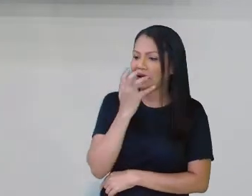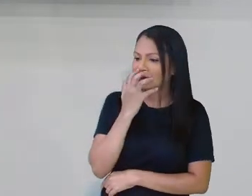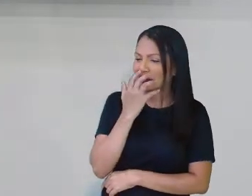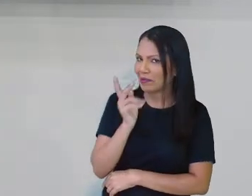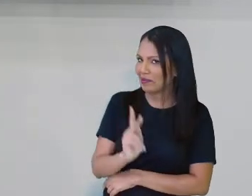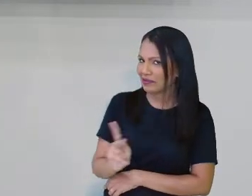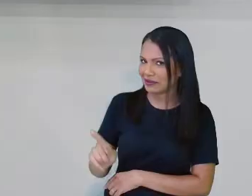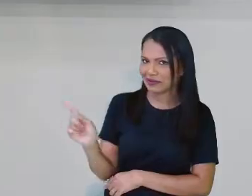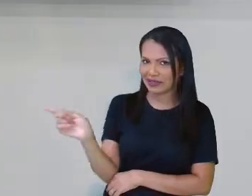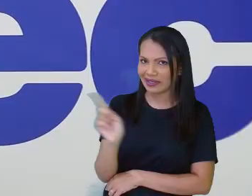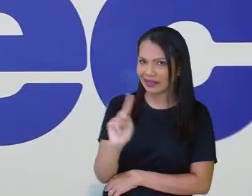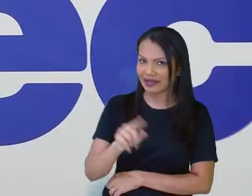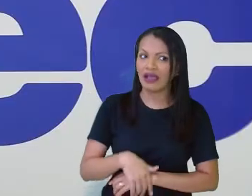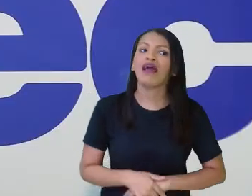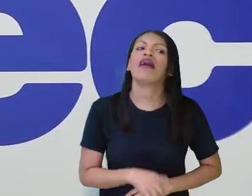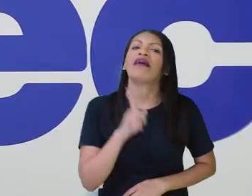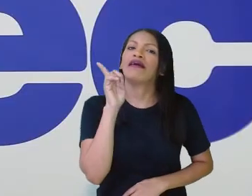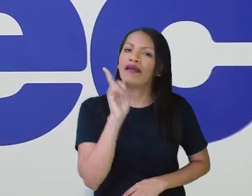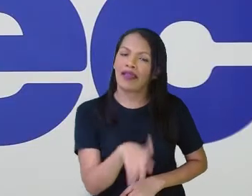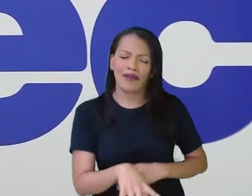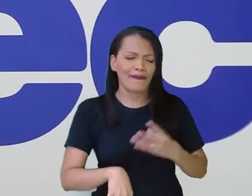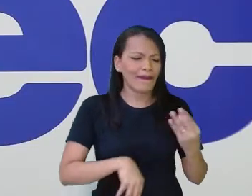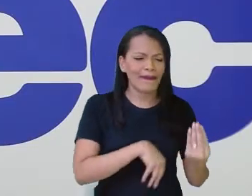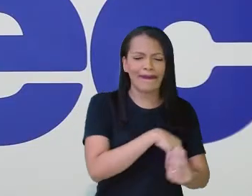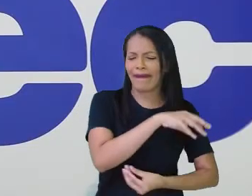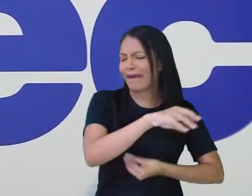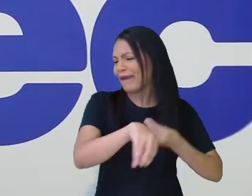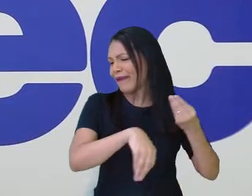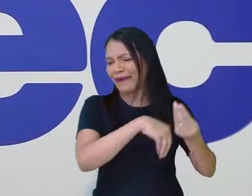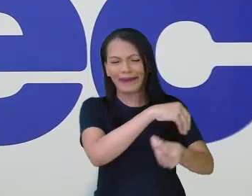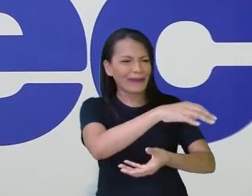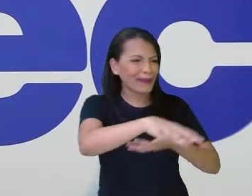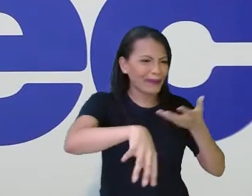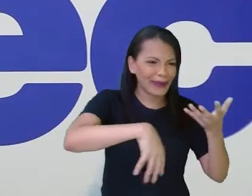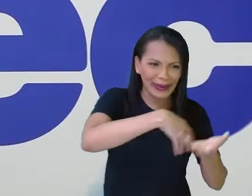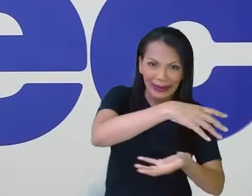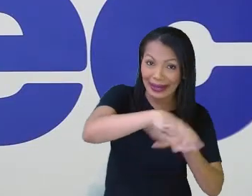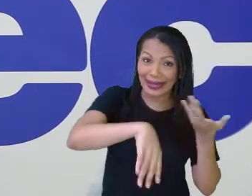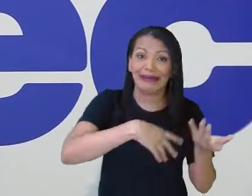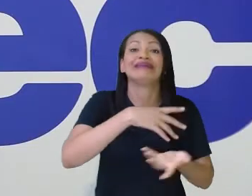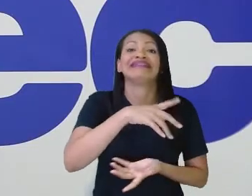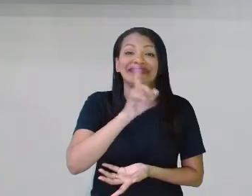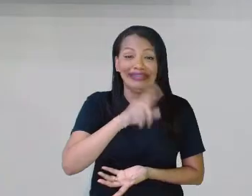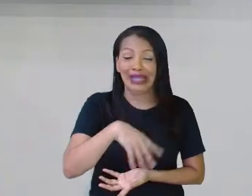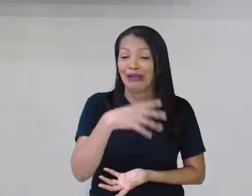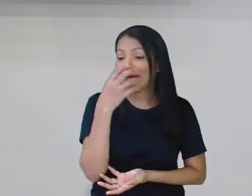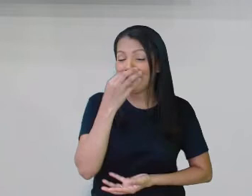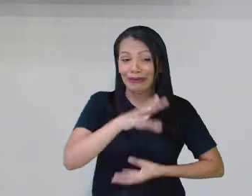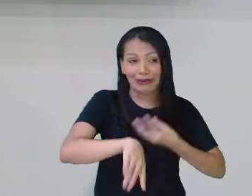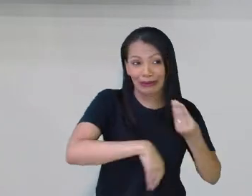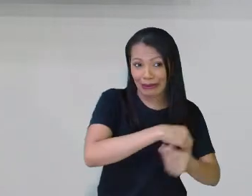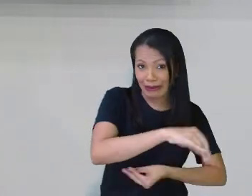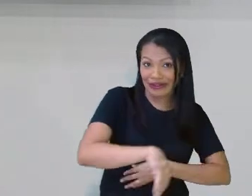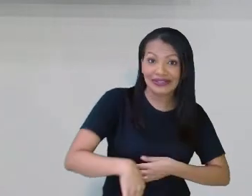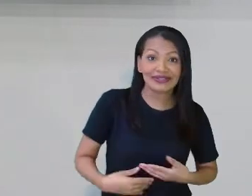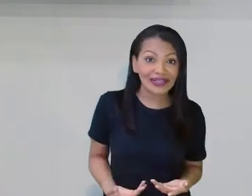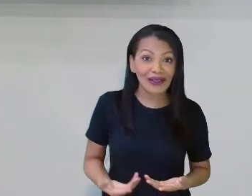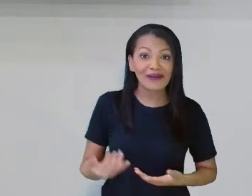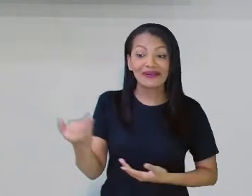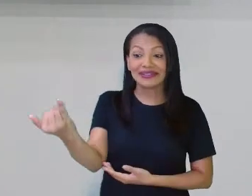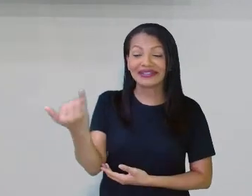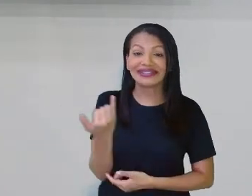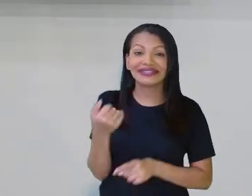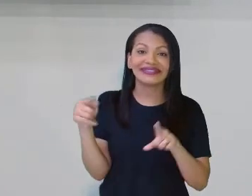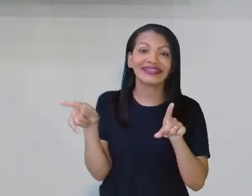assim. Maurício, o Martin é virado, viu? Não dá folga, não. Pois é. Então aí, conta também dos